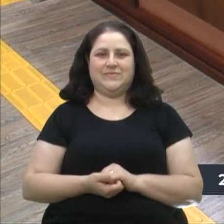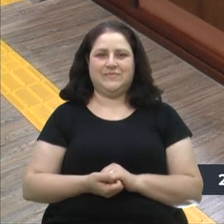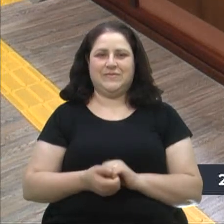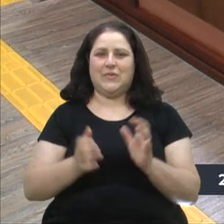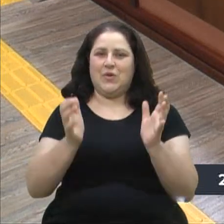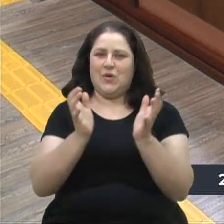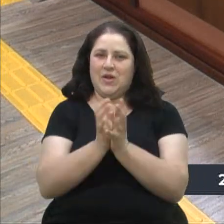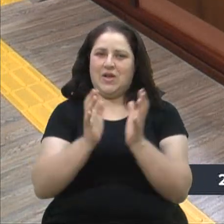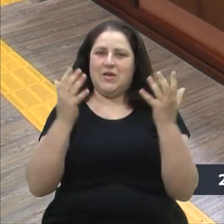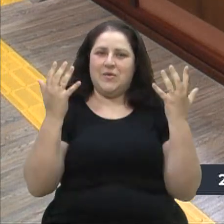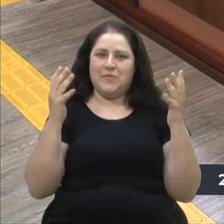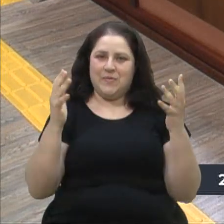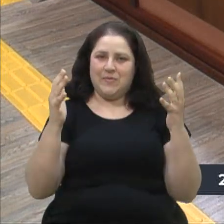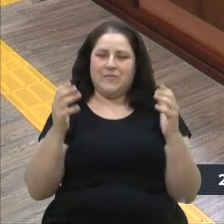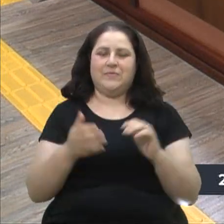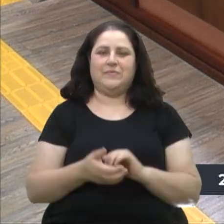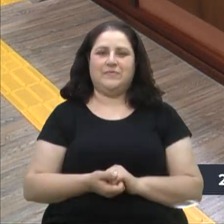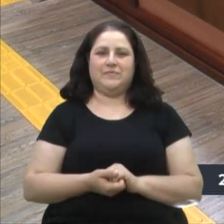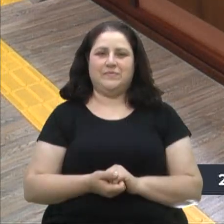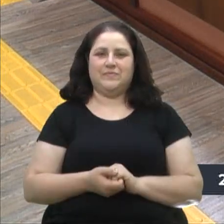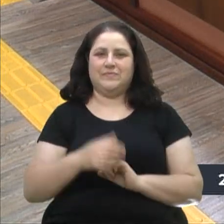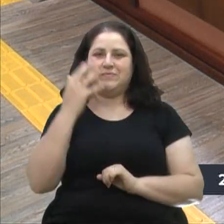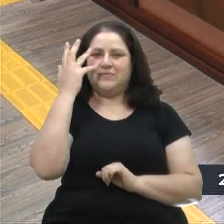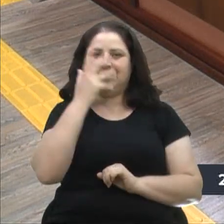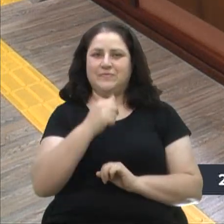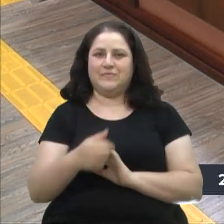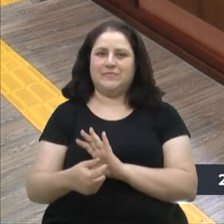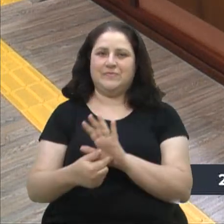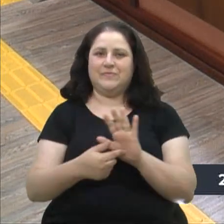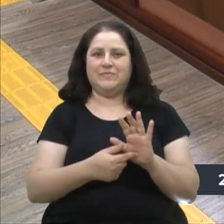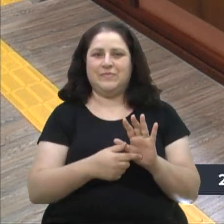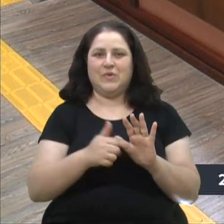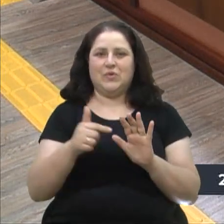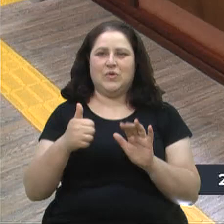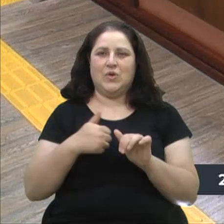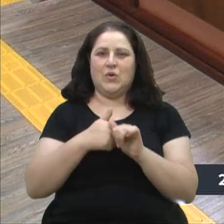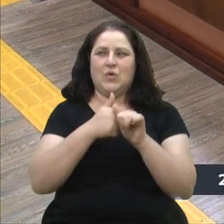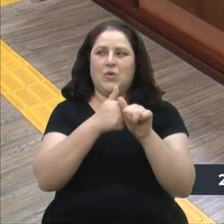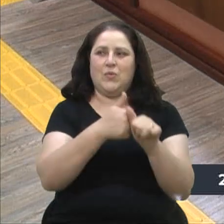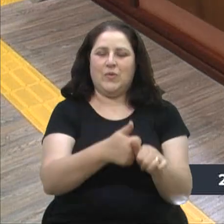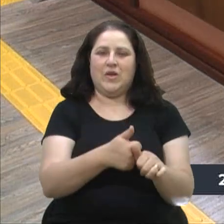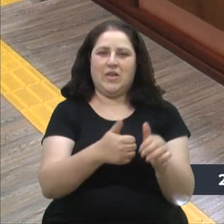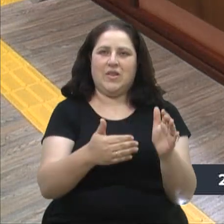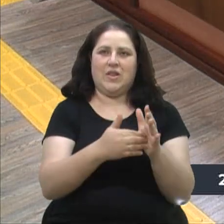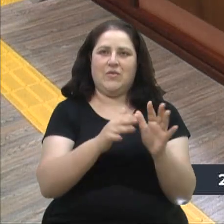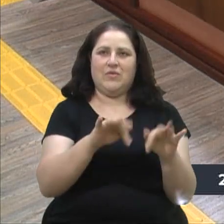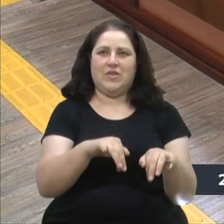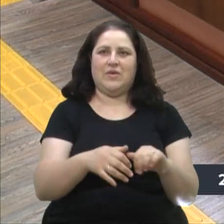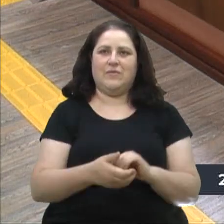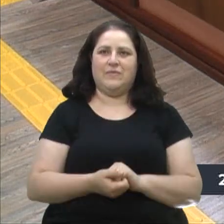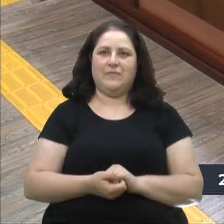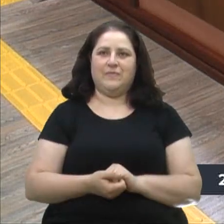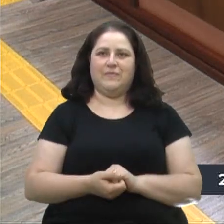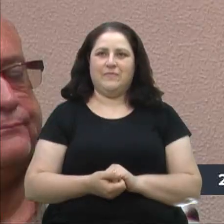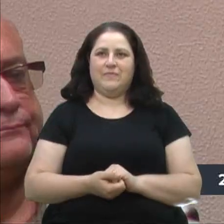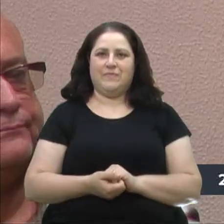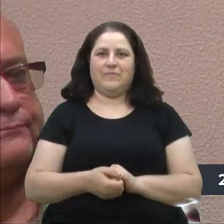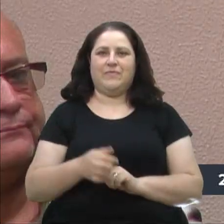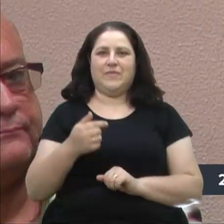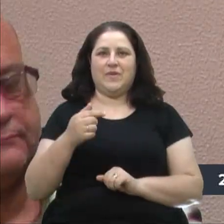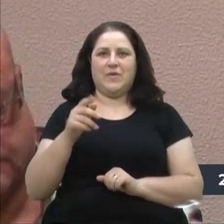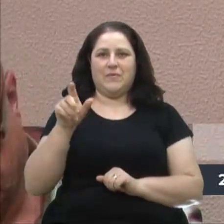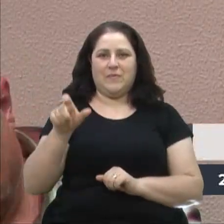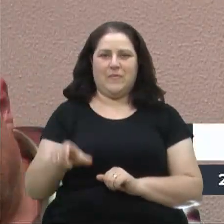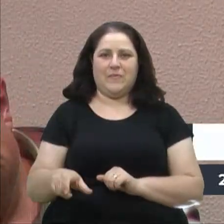Colega, parabéns pelo belo demonstrativo, não acompanhei até o final. Eu represento a bancada